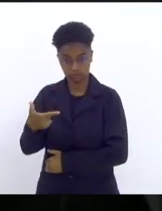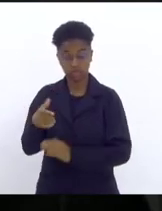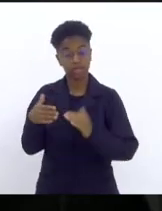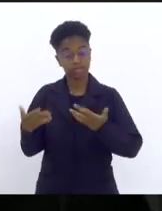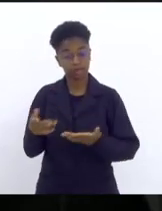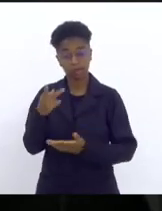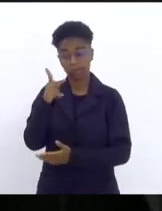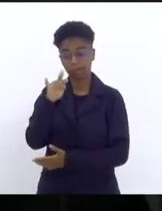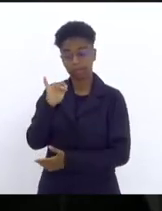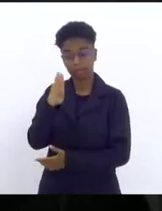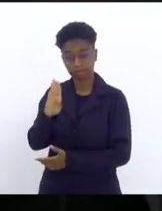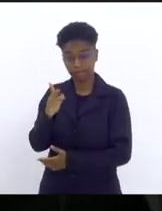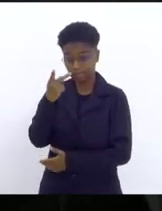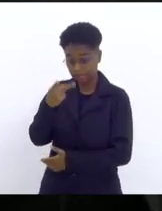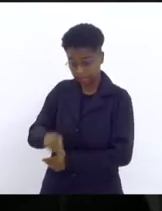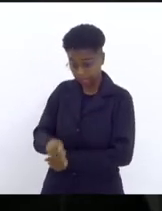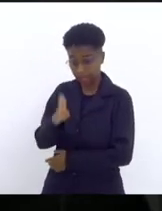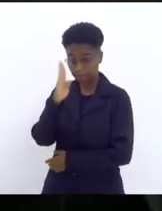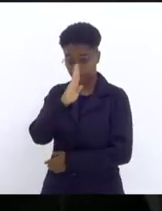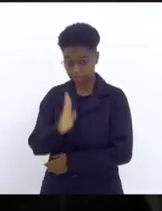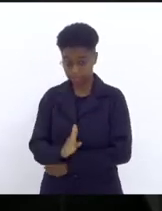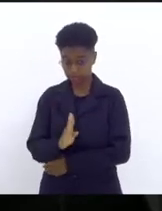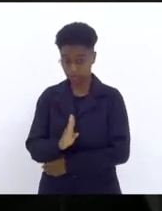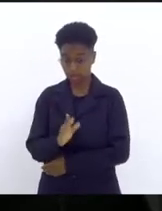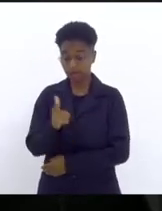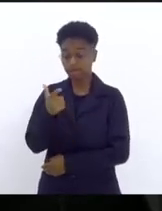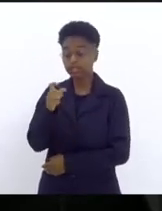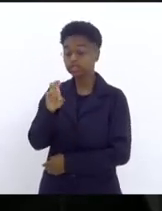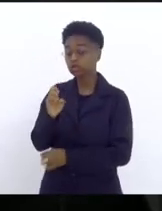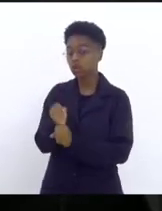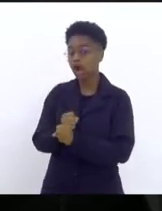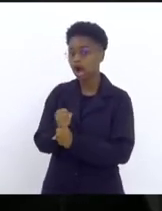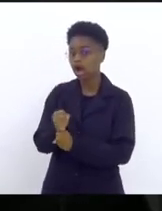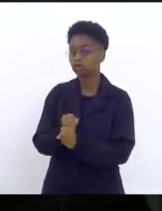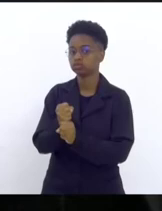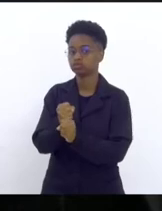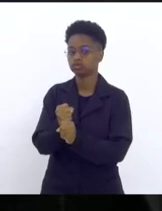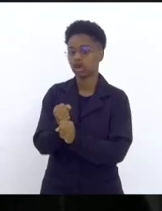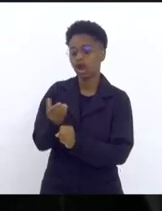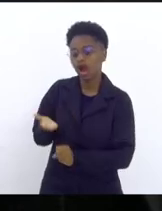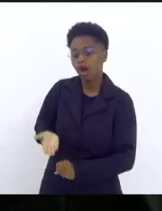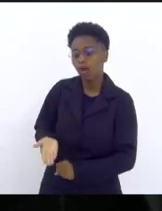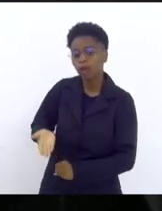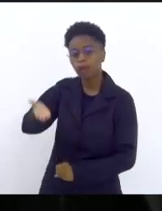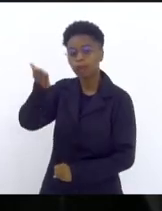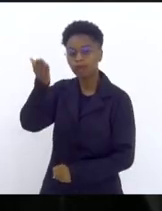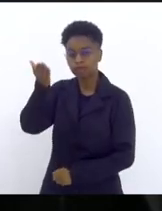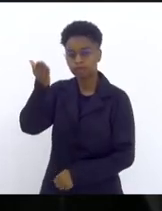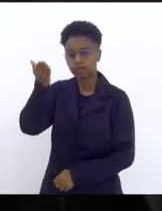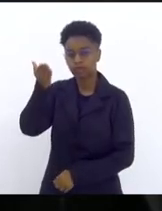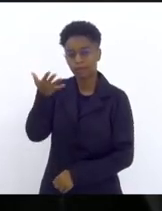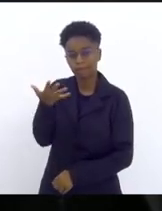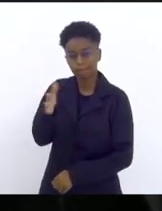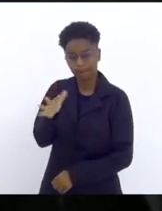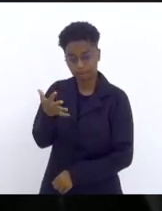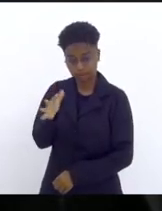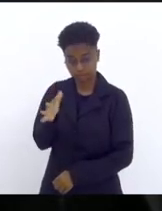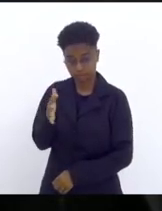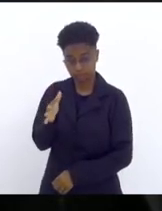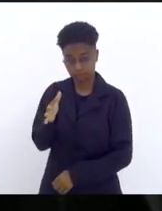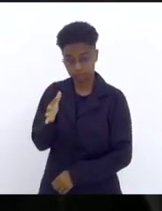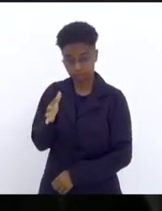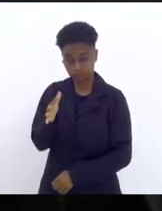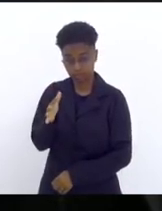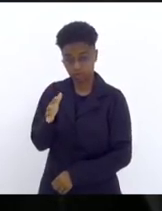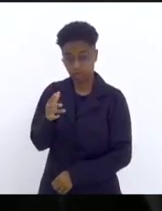brasileiro em 25 anos cresceu em média